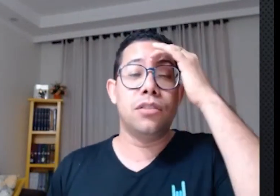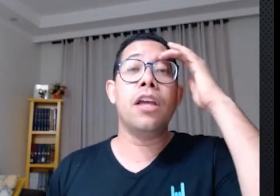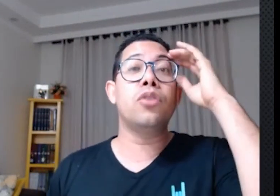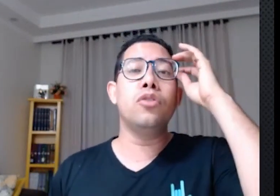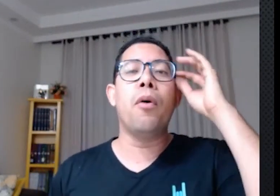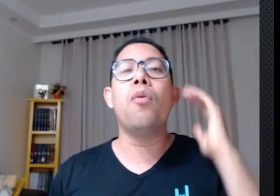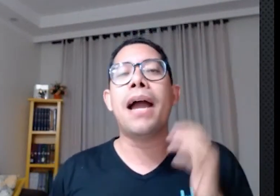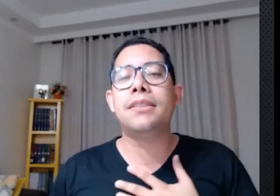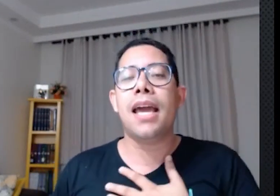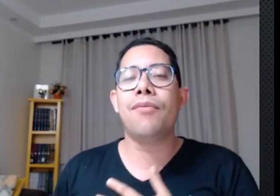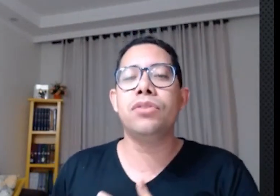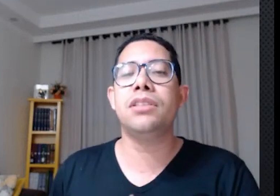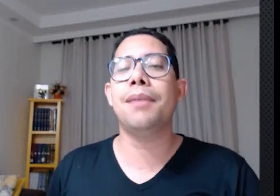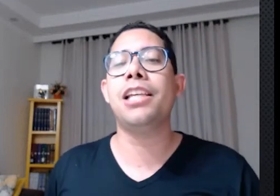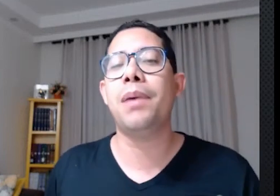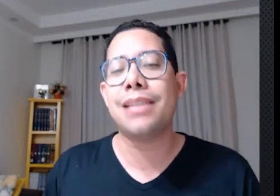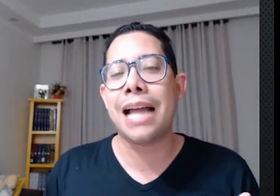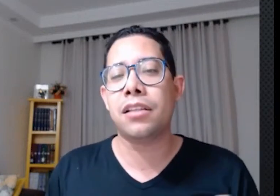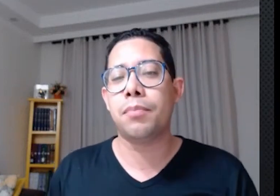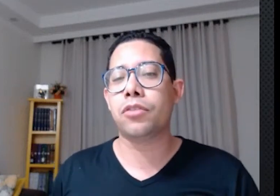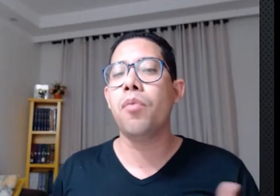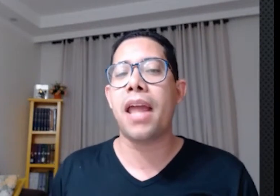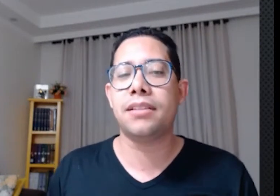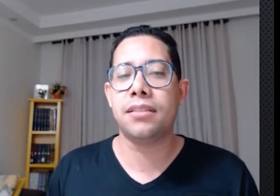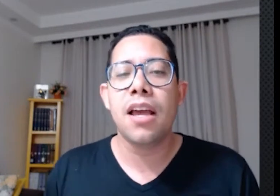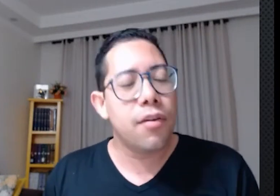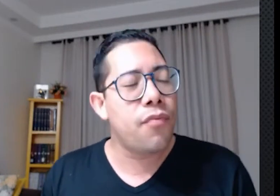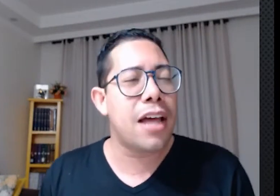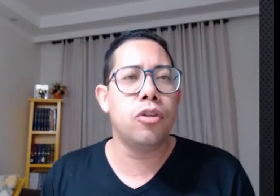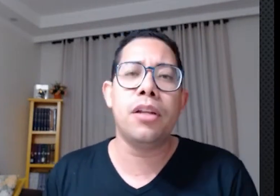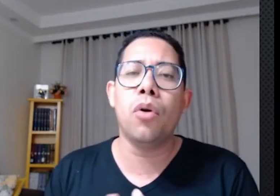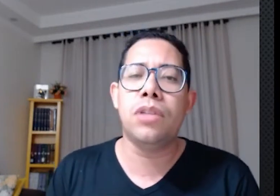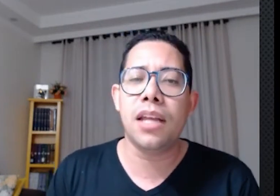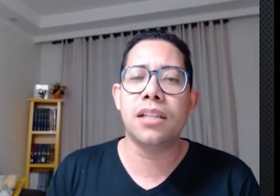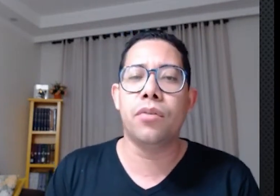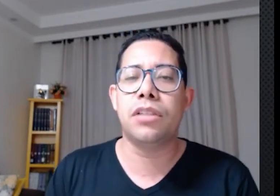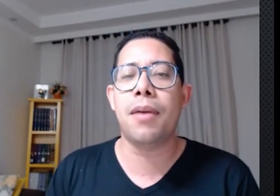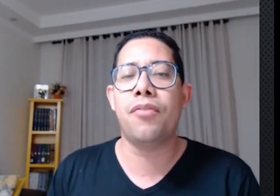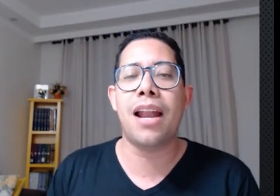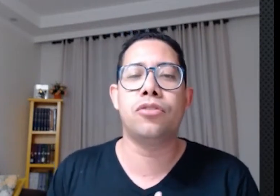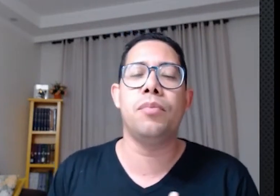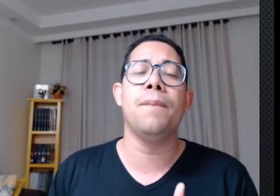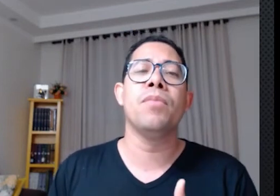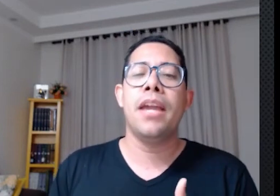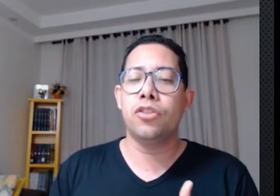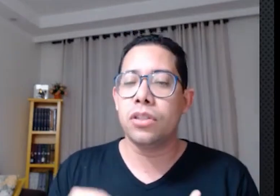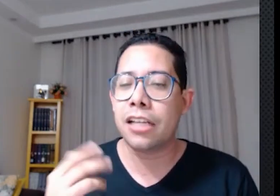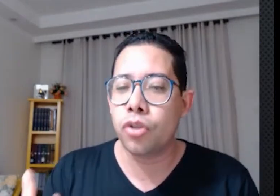Aí são questões um pouco mais, vamos dizer, mais pesadas, mais complexas, que vão falar sobre doutrinas, vão falar